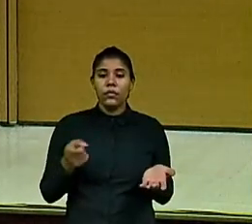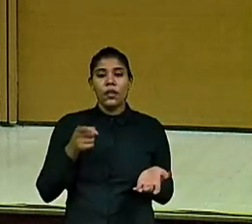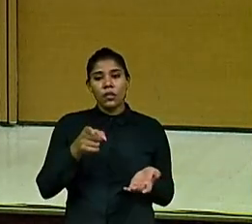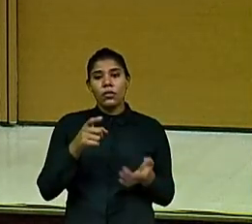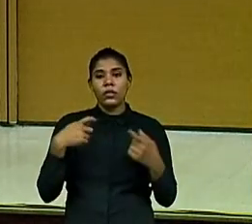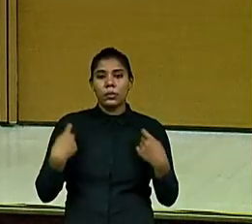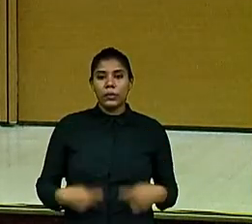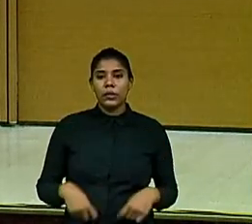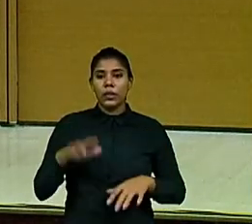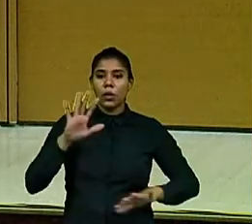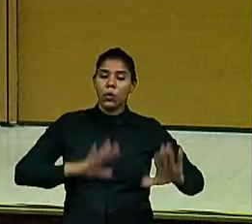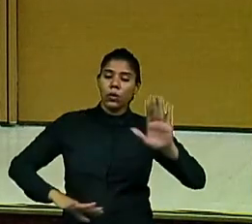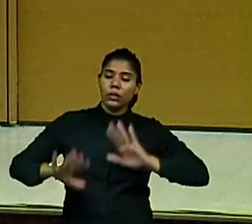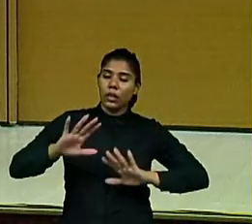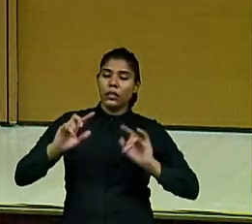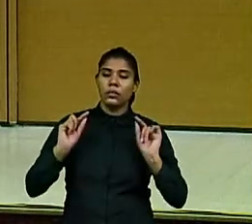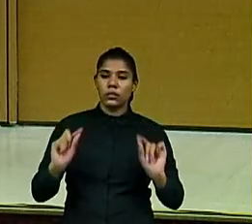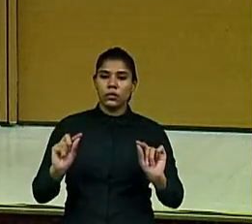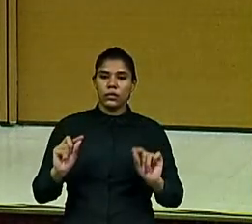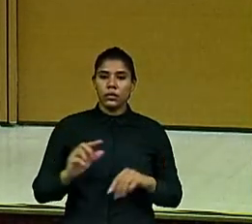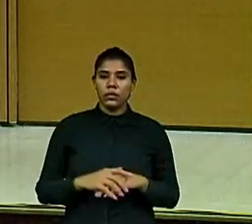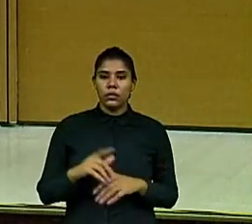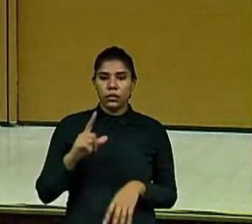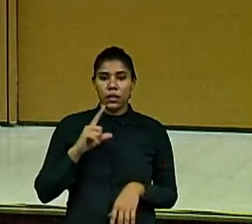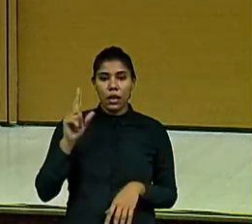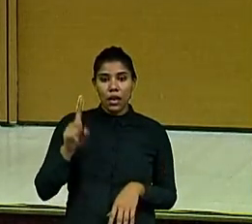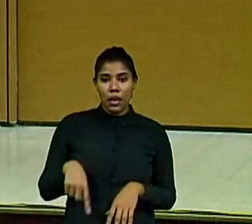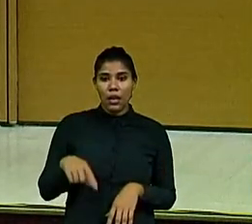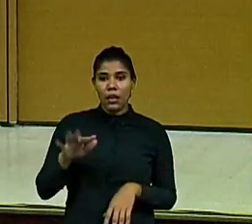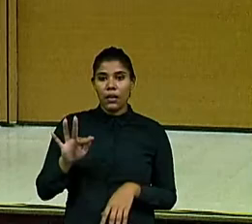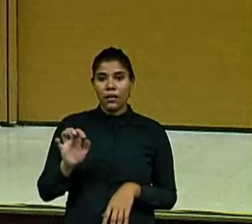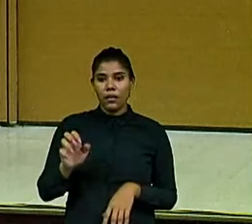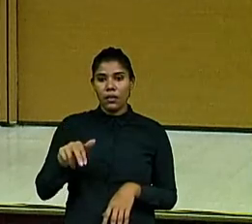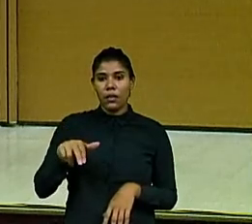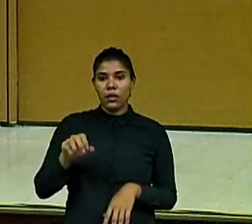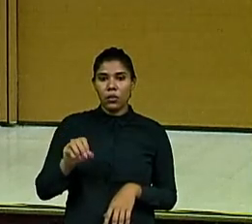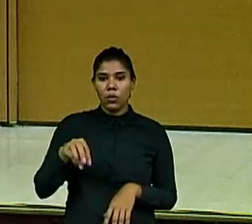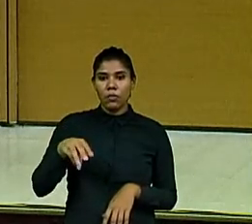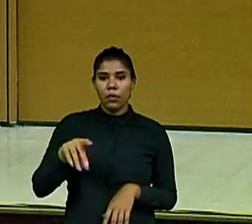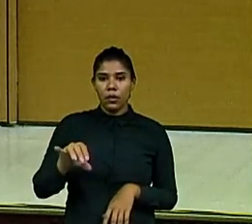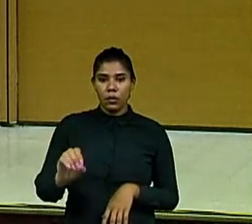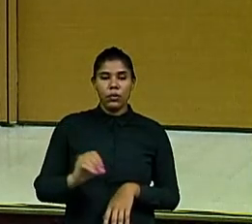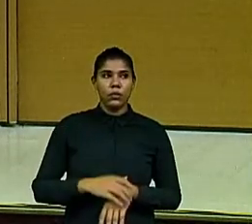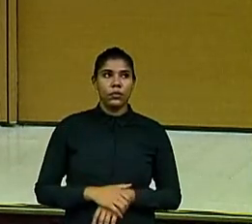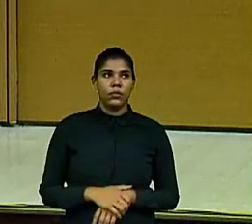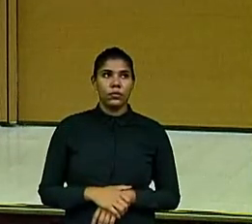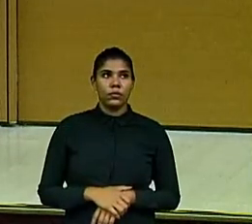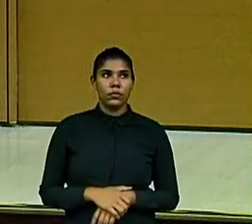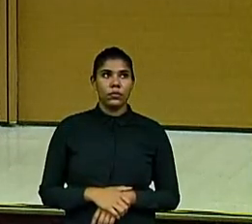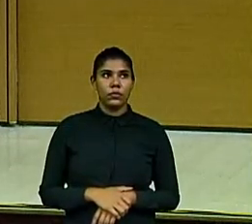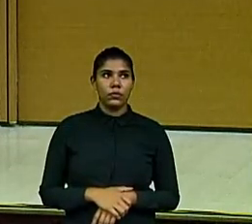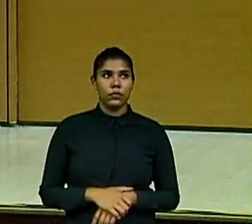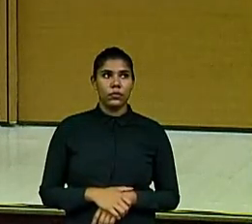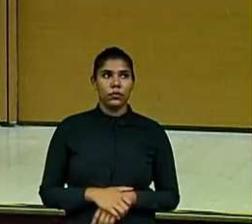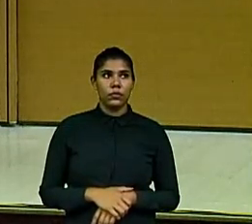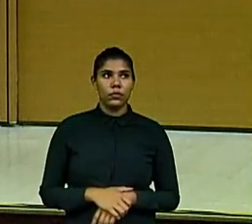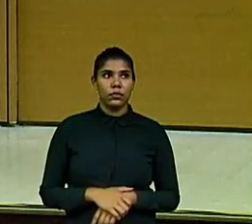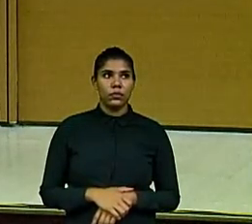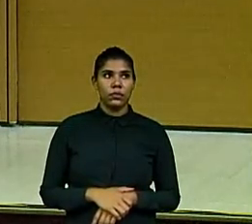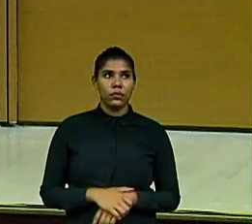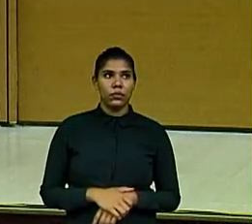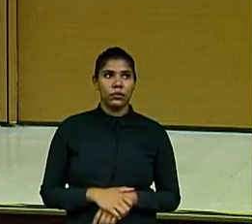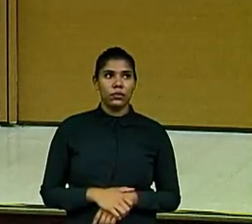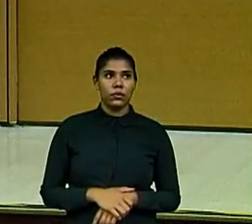só tem que ter cuidado com uma coisa são fenômenos que nós vamos já dar uma olhada Eu estou ainda classificando as ondas OK